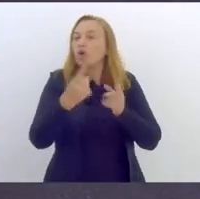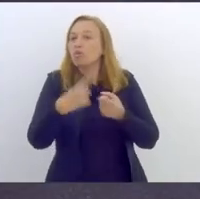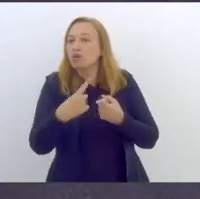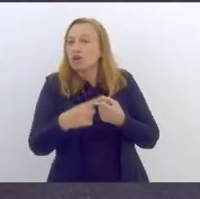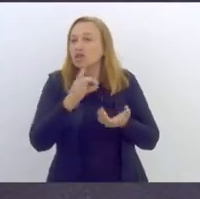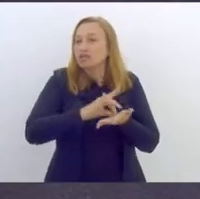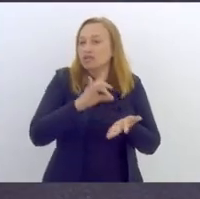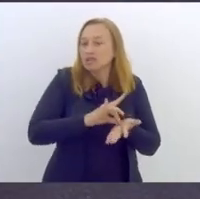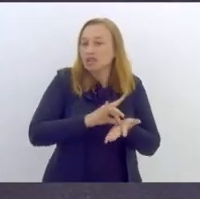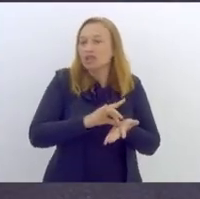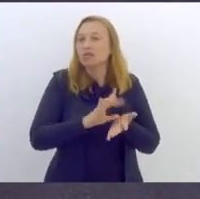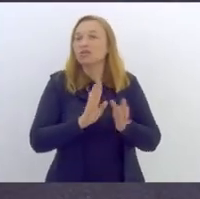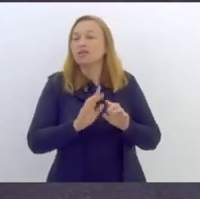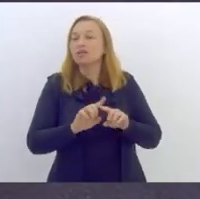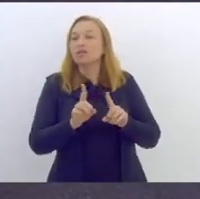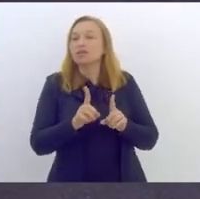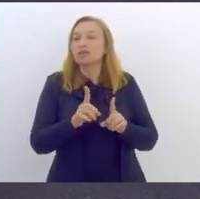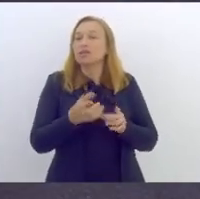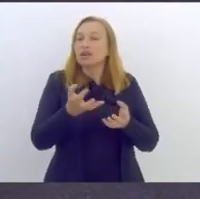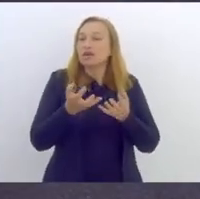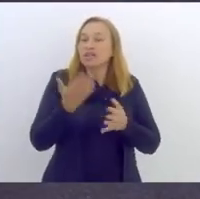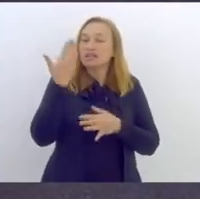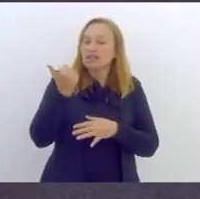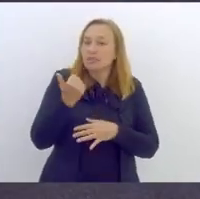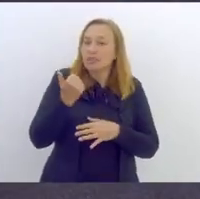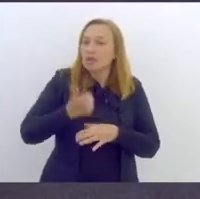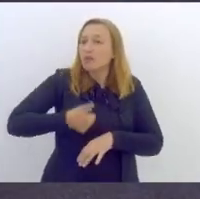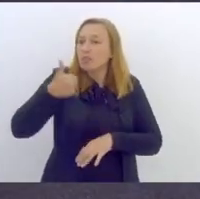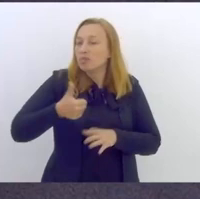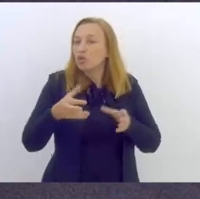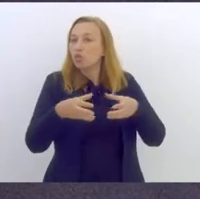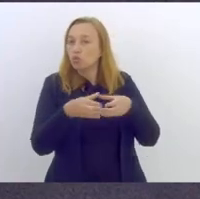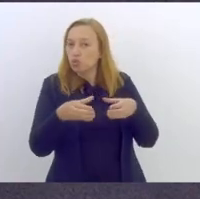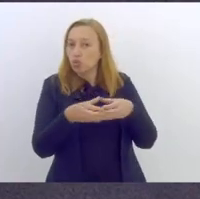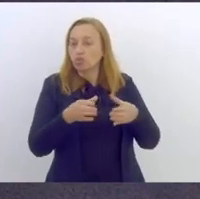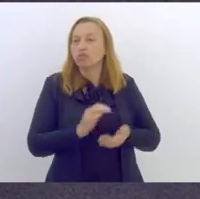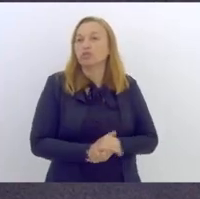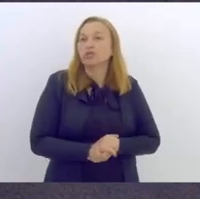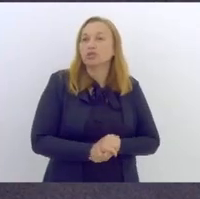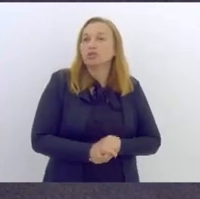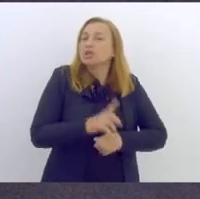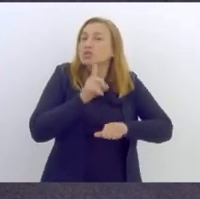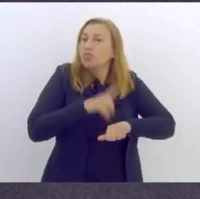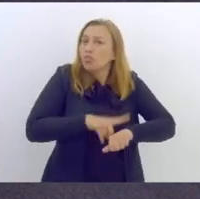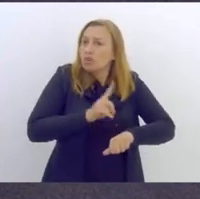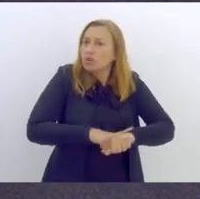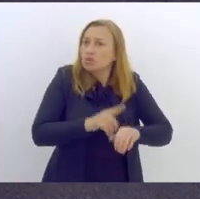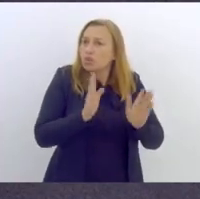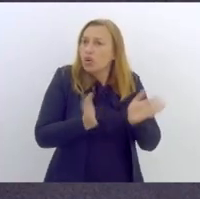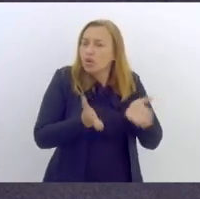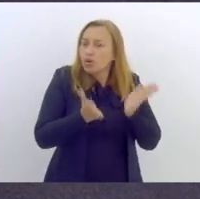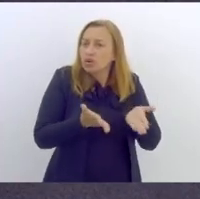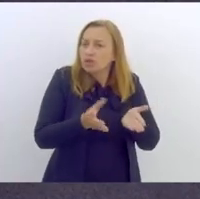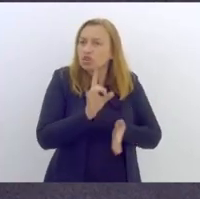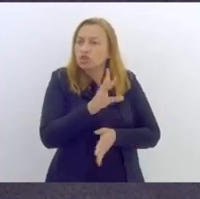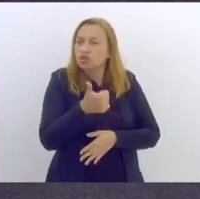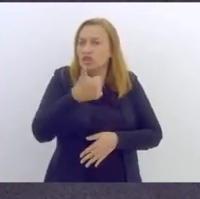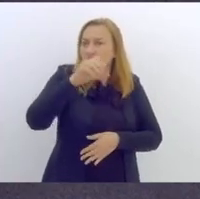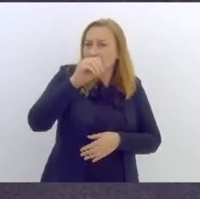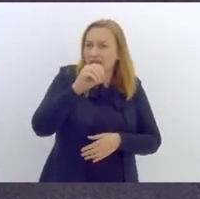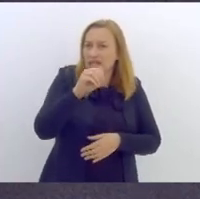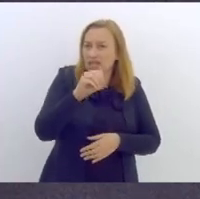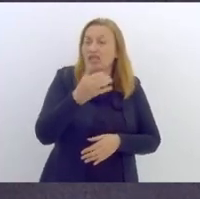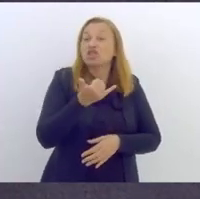ela não assinou auditivo aí ele tá querendo saber agora para a primeira turma nesse momento é só havia 10